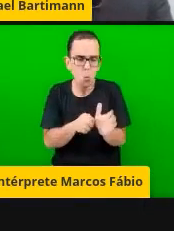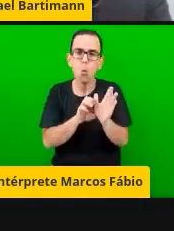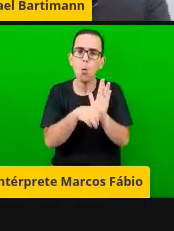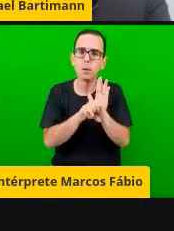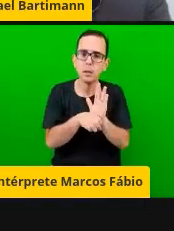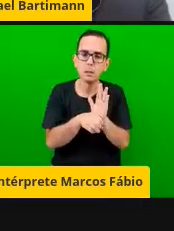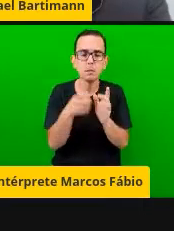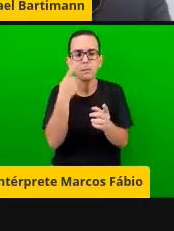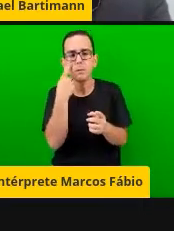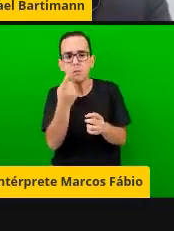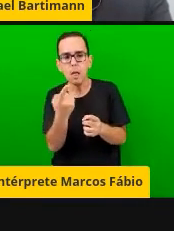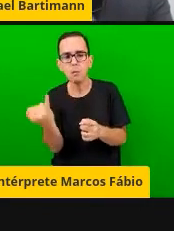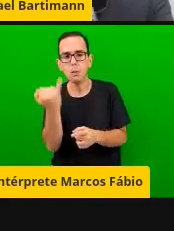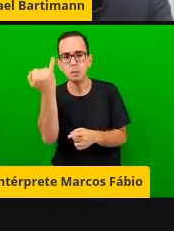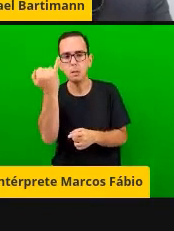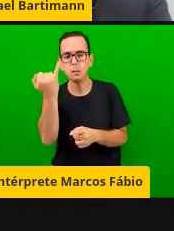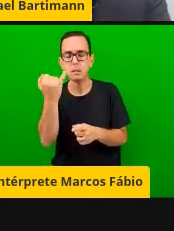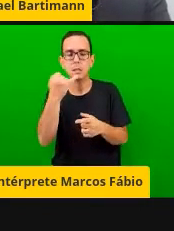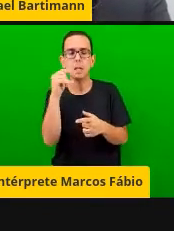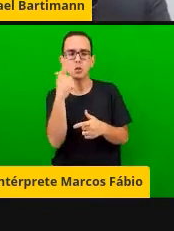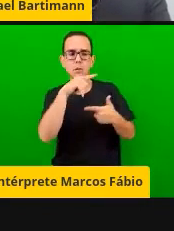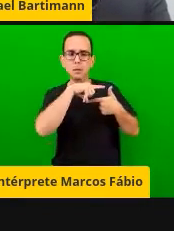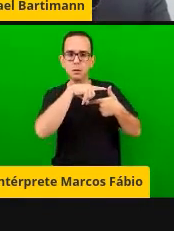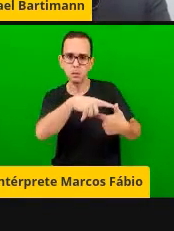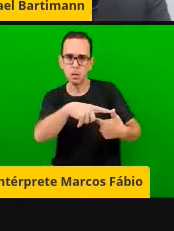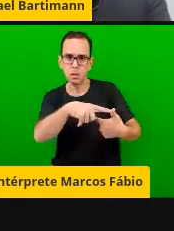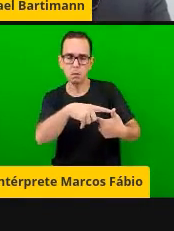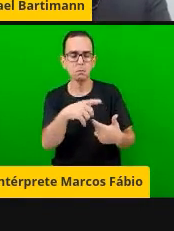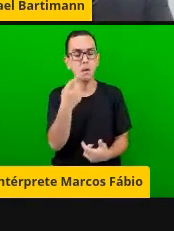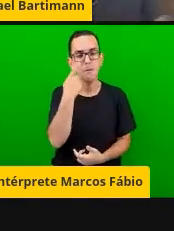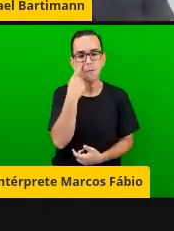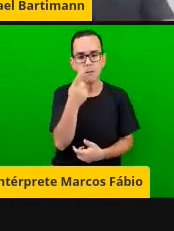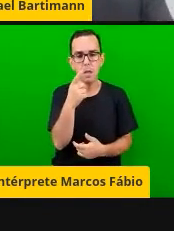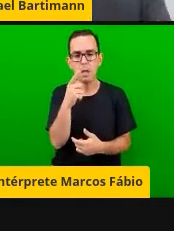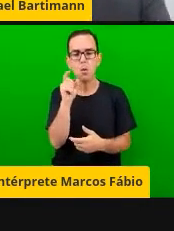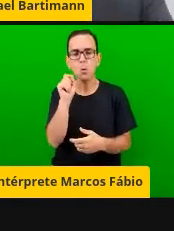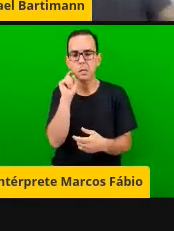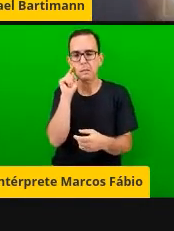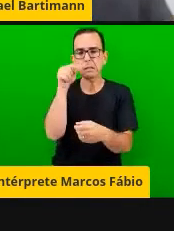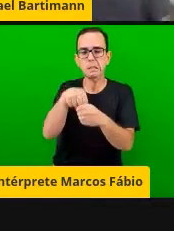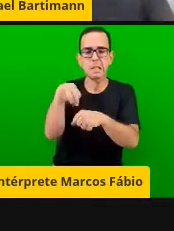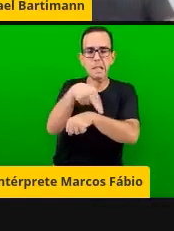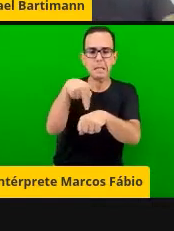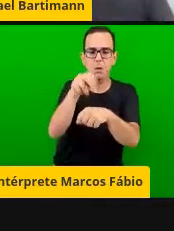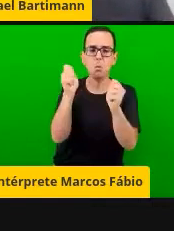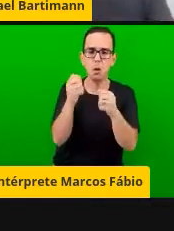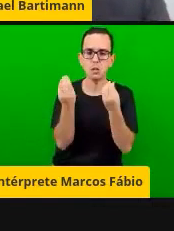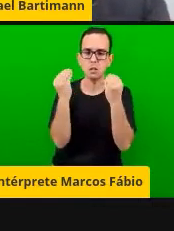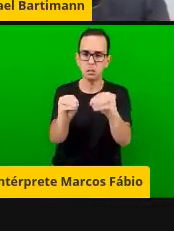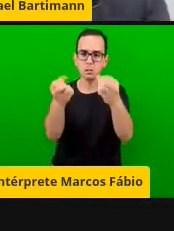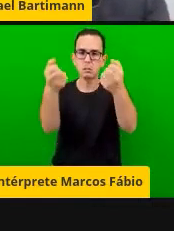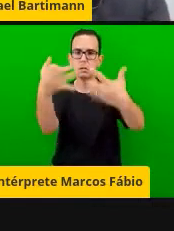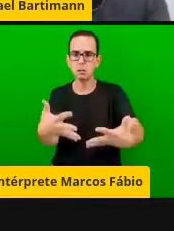território na geografia tradicional, da ideia de Estado-nação trazida pelo Hatzel, que muitos livros didáticos ainda trazem